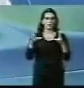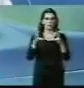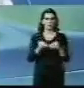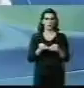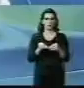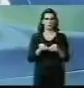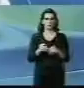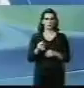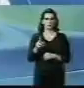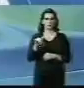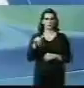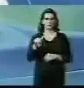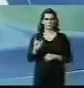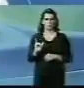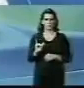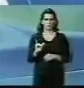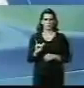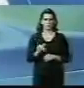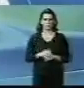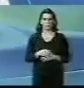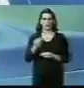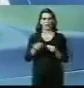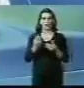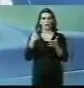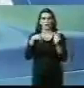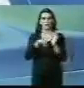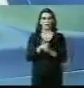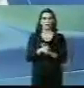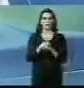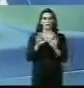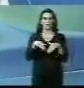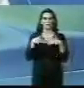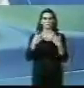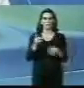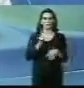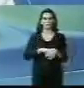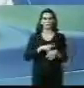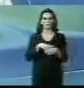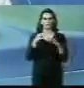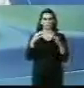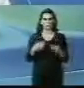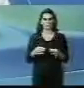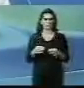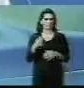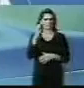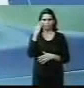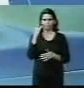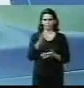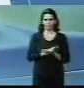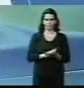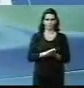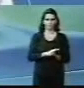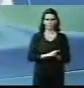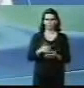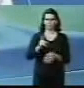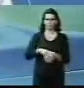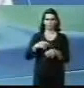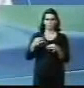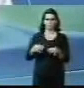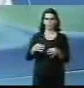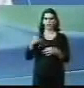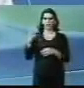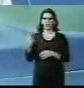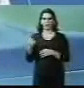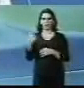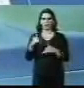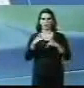de um servidor de proxy. Então, aí você vai perguntar, então qual é o tempo ideal? Não sei, certo? Cada